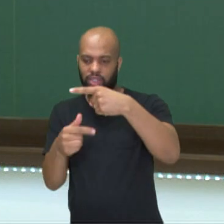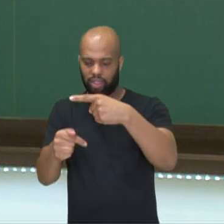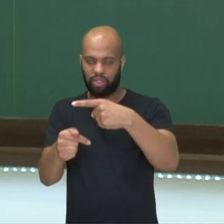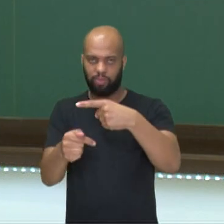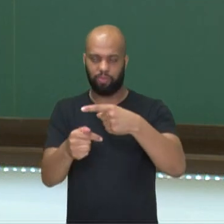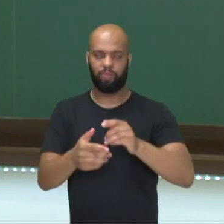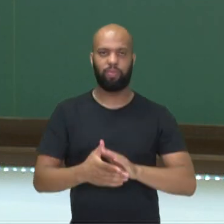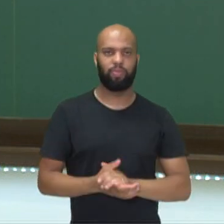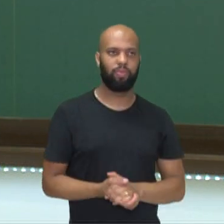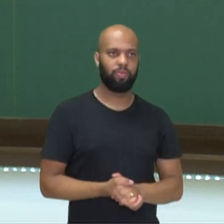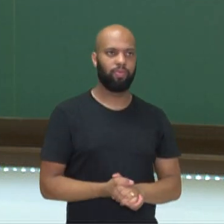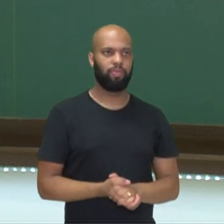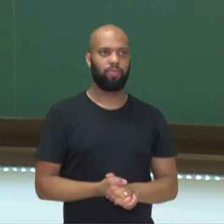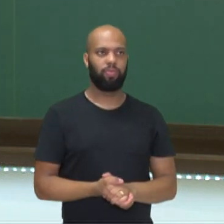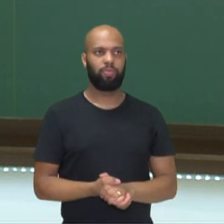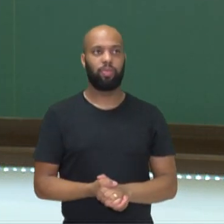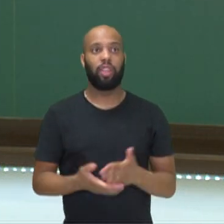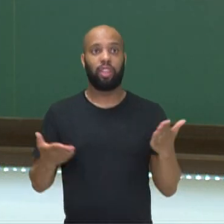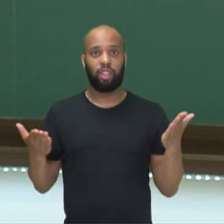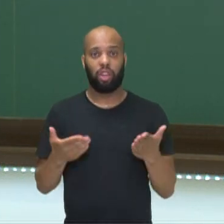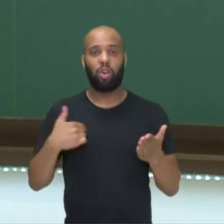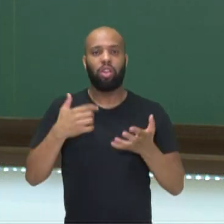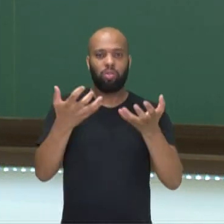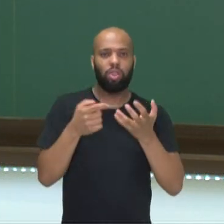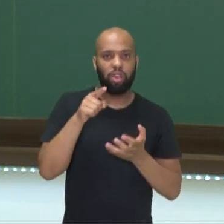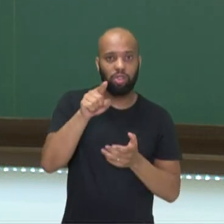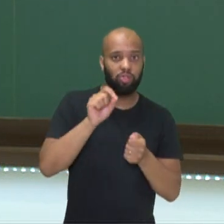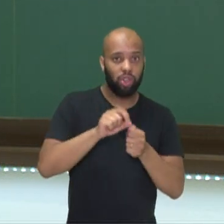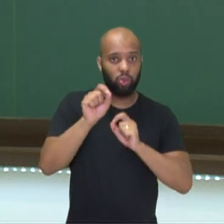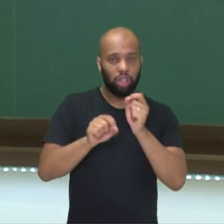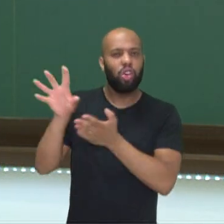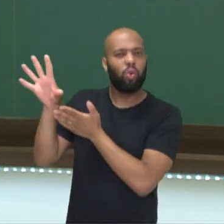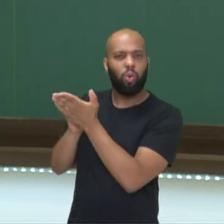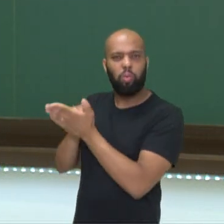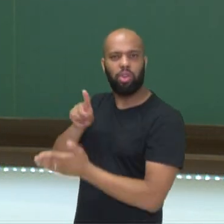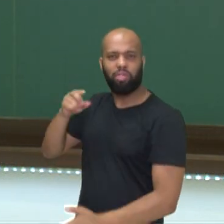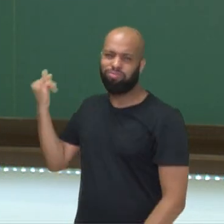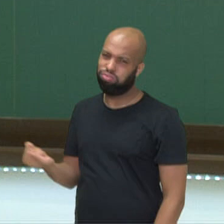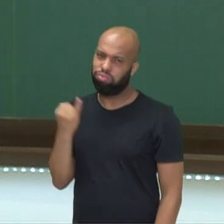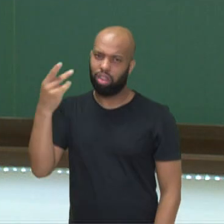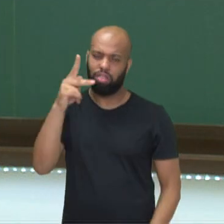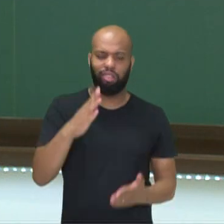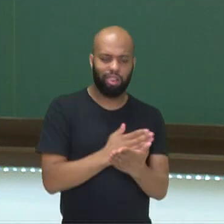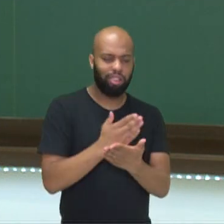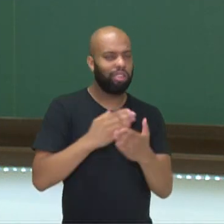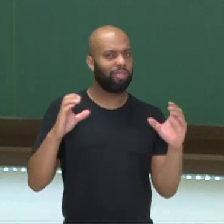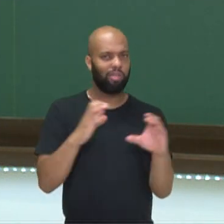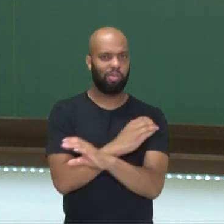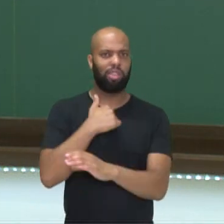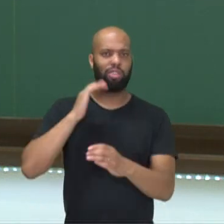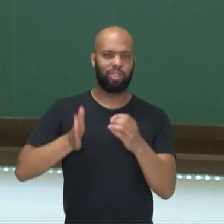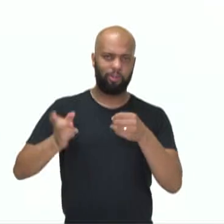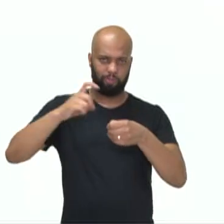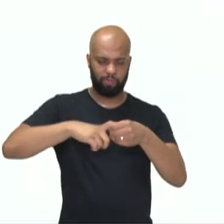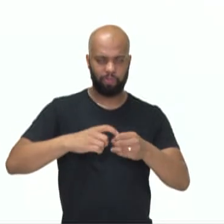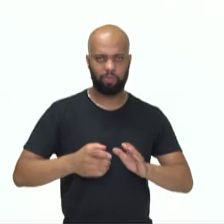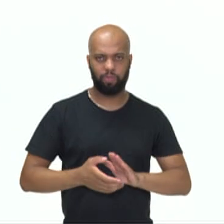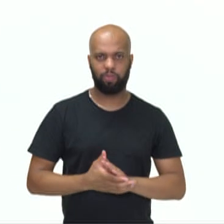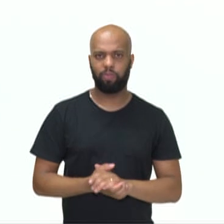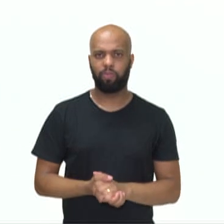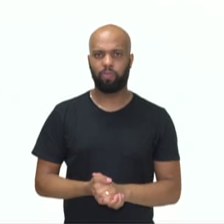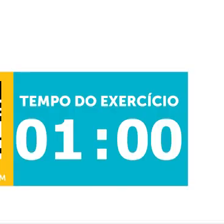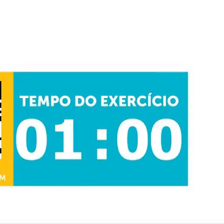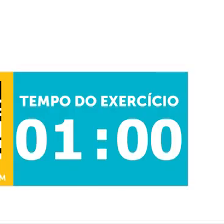periódica. Então agora, eu quero que você faça o quê? Anote isso para mim no seu caderno para ficar bem completinho, a gente já volta.